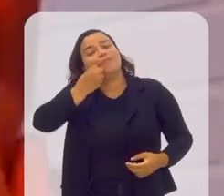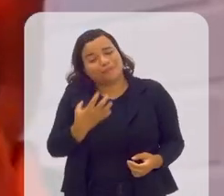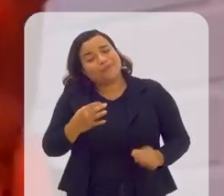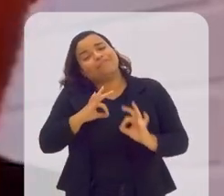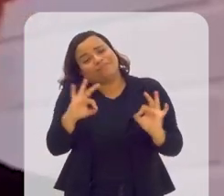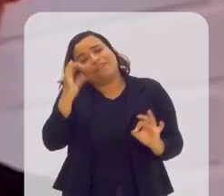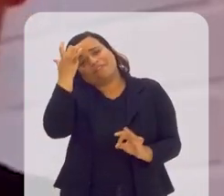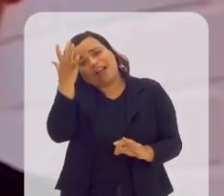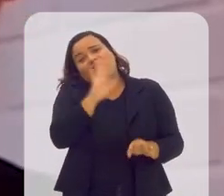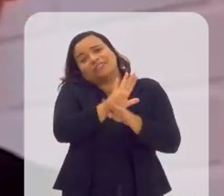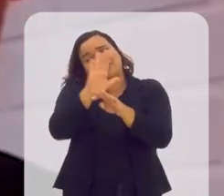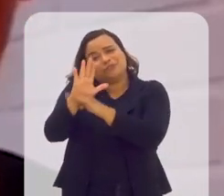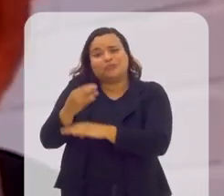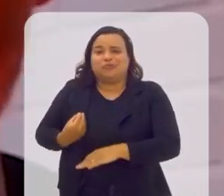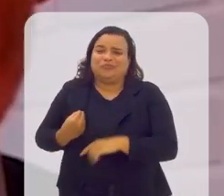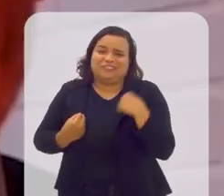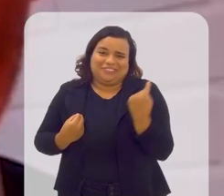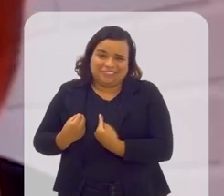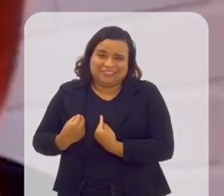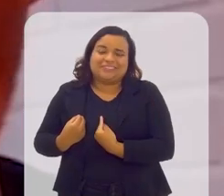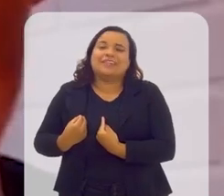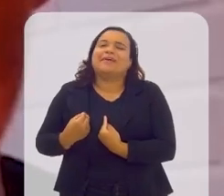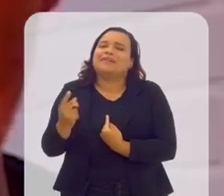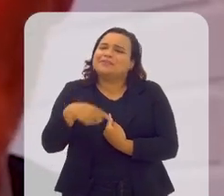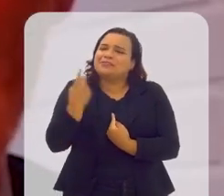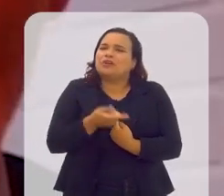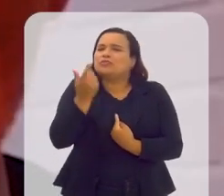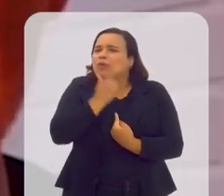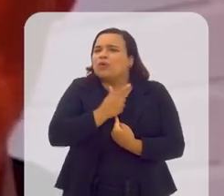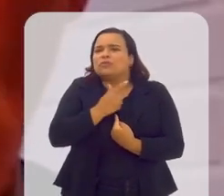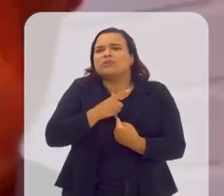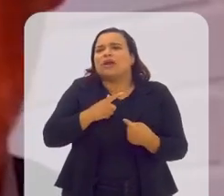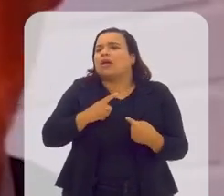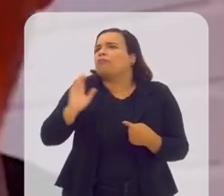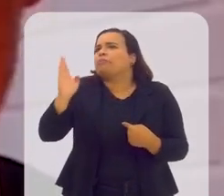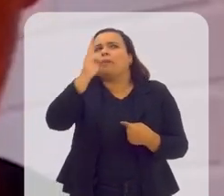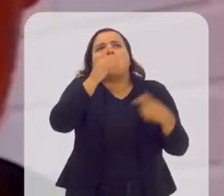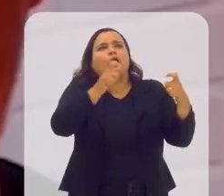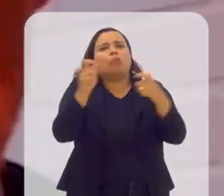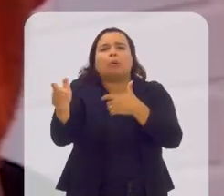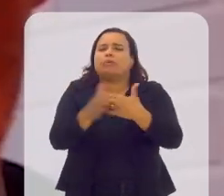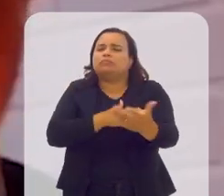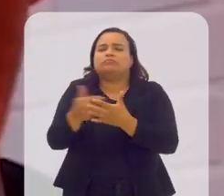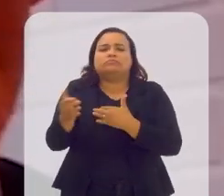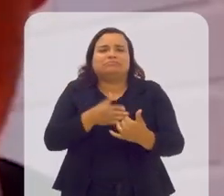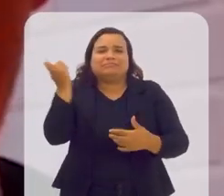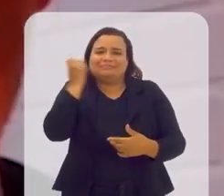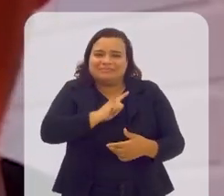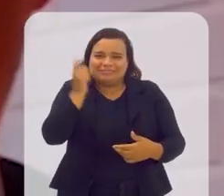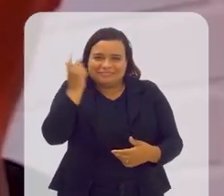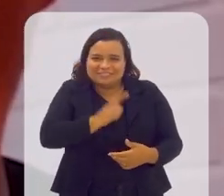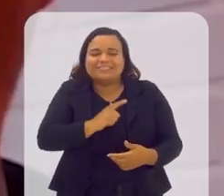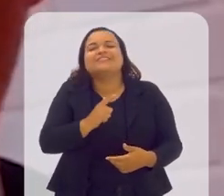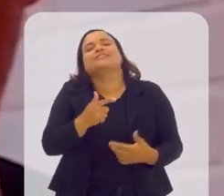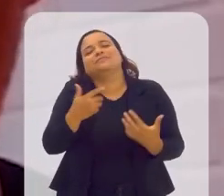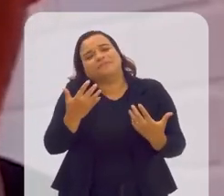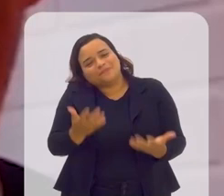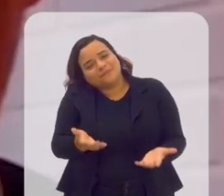Ao mesmo tempo que é bom, porque facilita a vida da gente, né? Que a gente pode estar em mais lugares ao mesmo